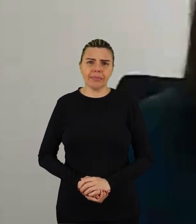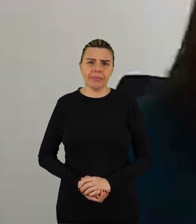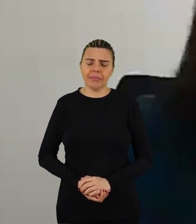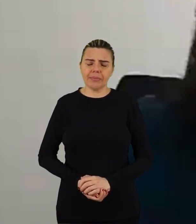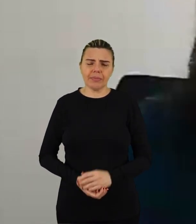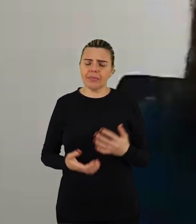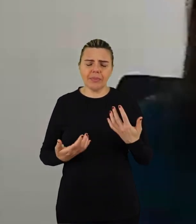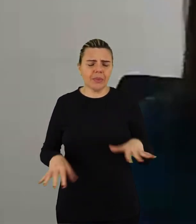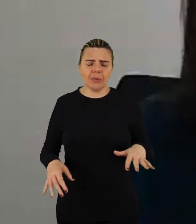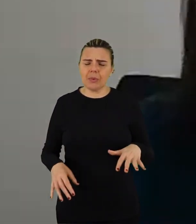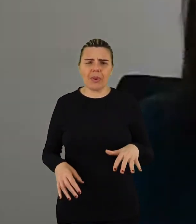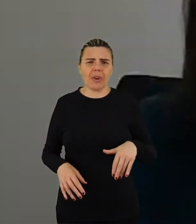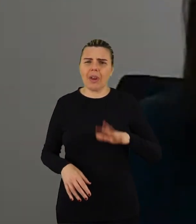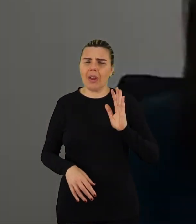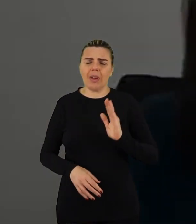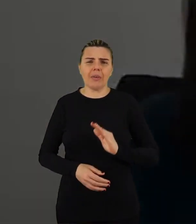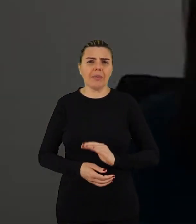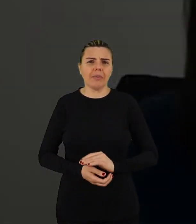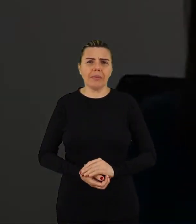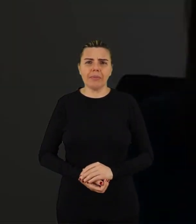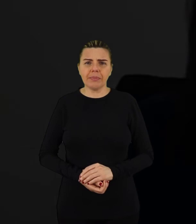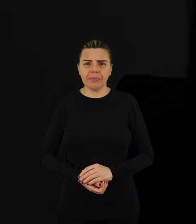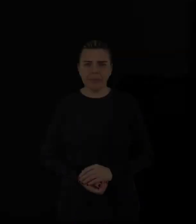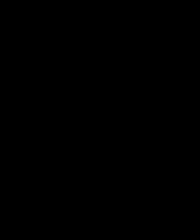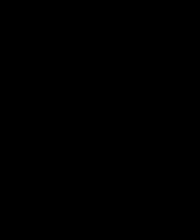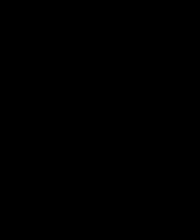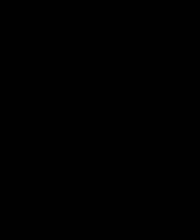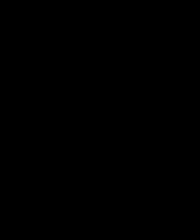Não quero mais. A tela escurece.